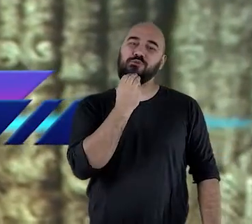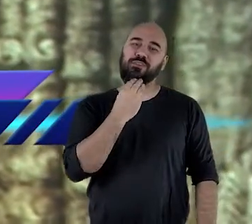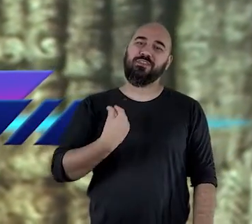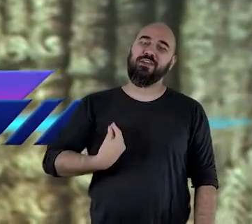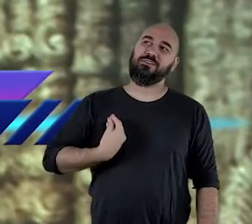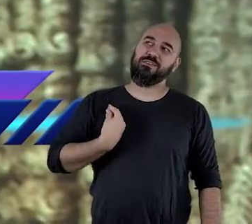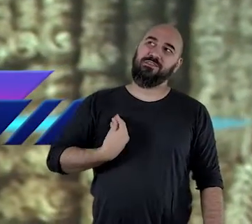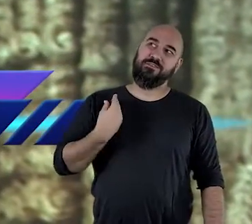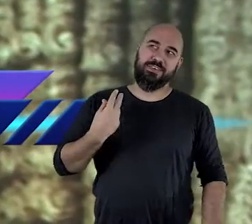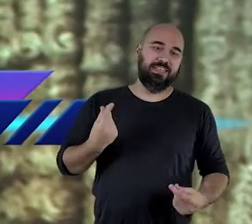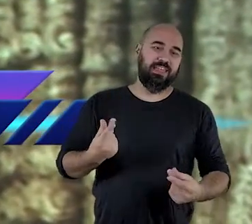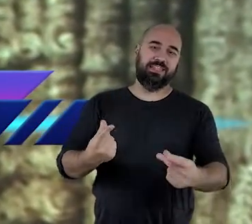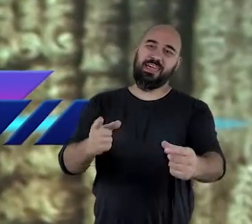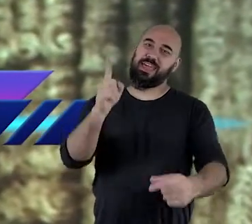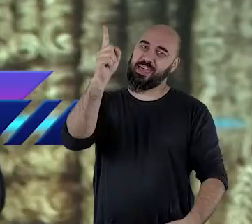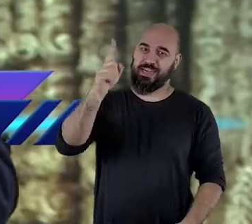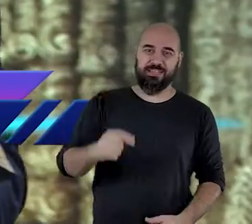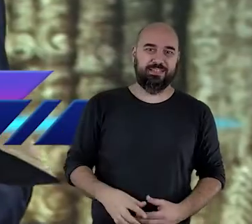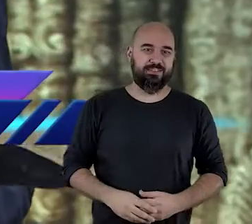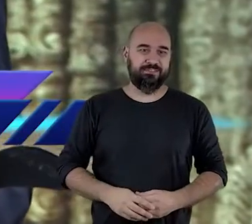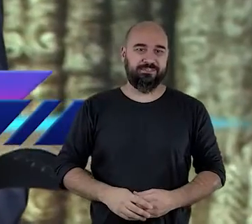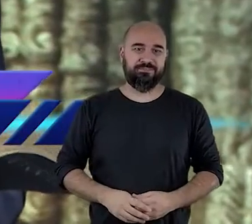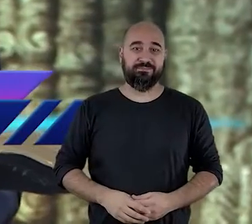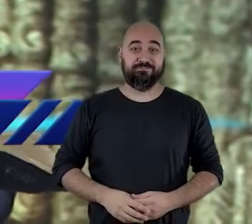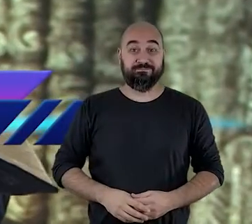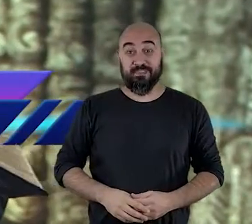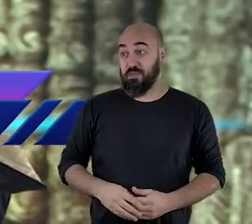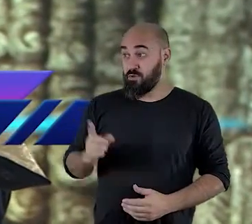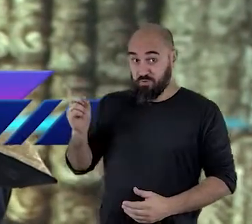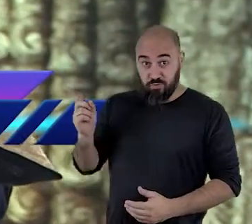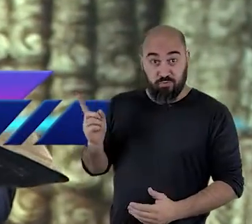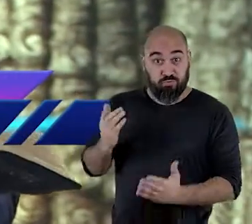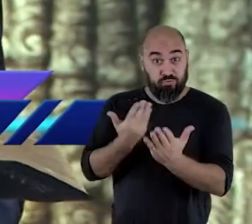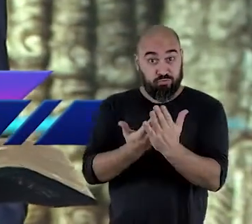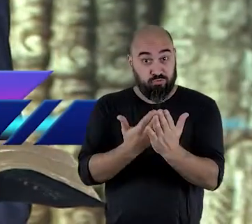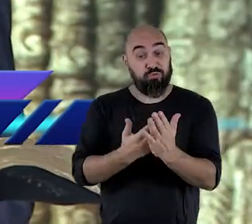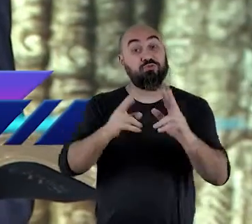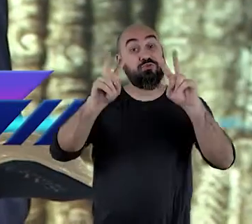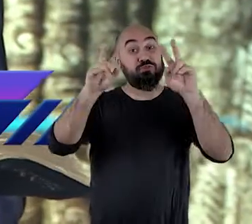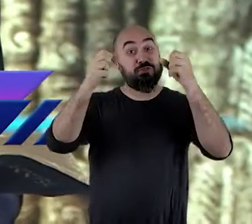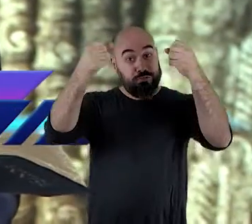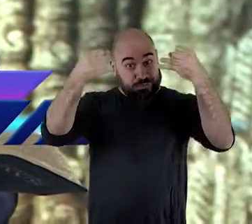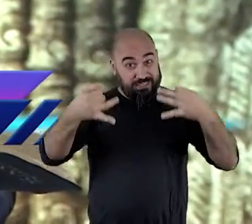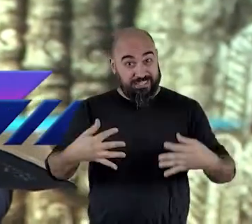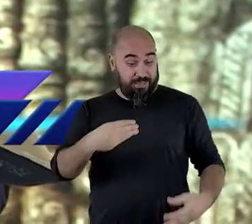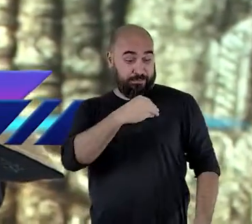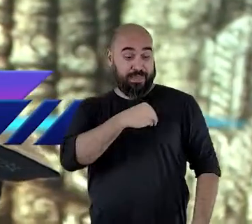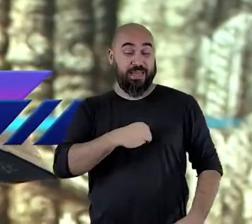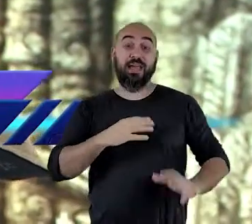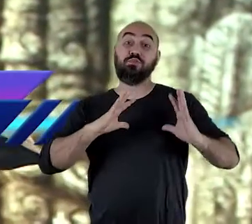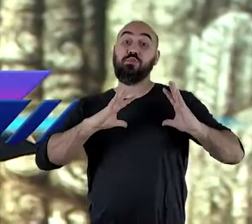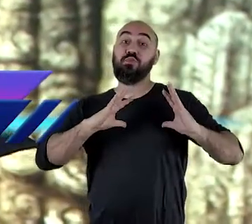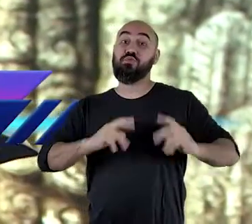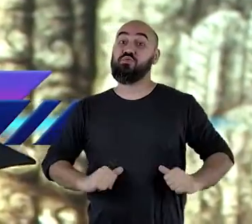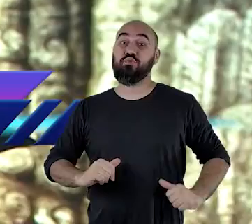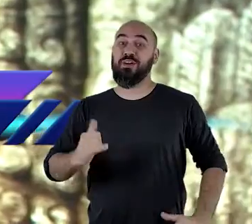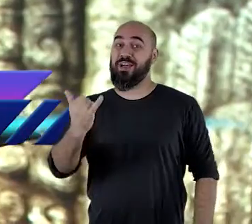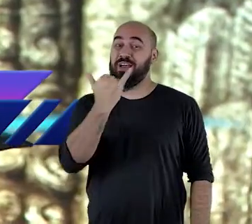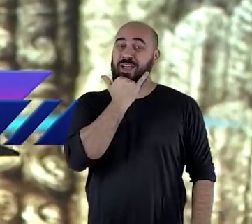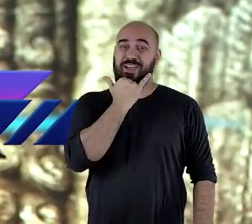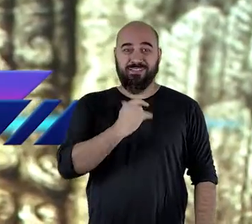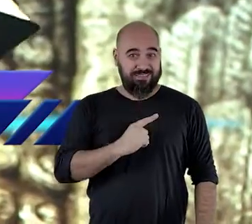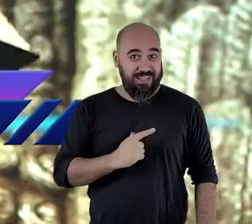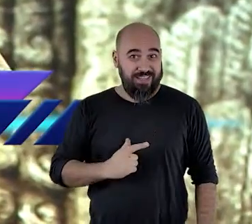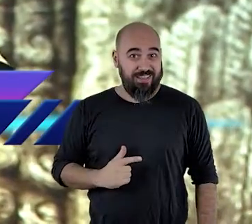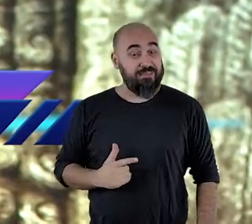vida eterna. Como o nosso estudo bíblico fala sobre a cura do pecado, é exatamente